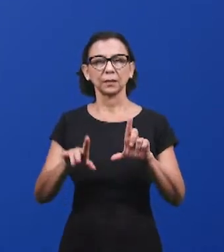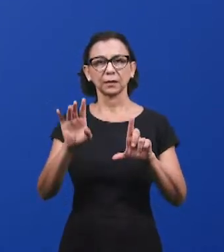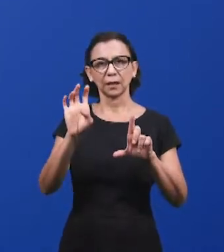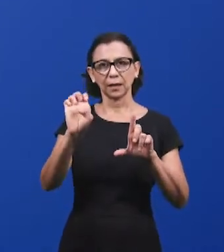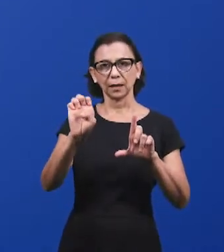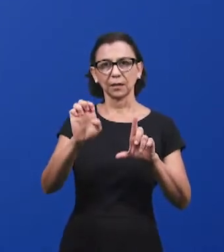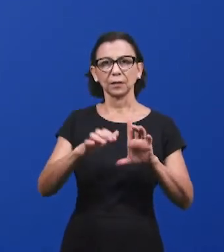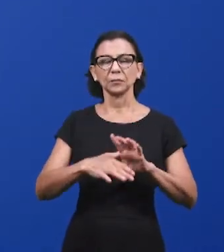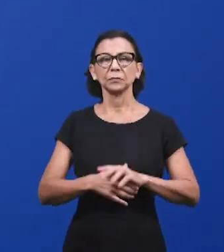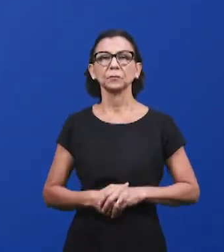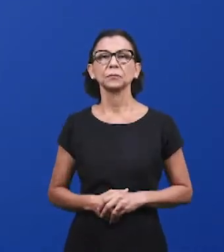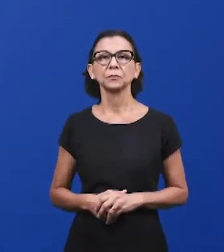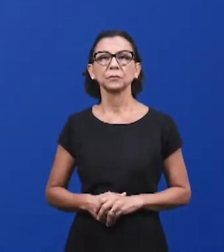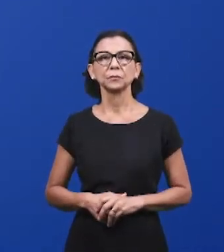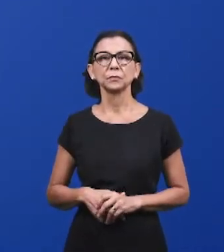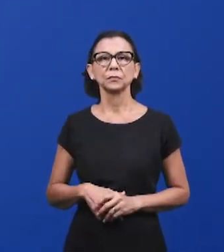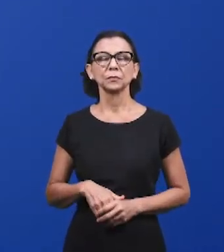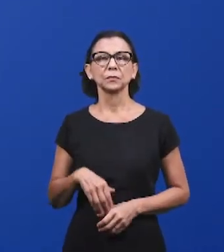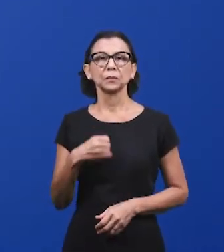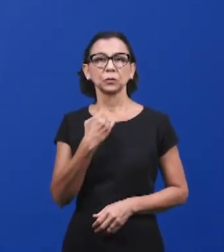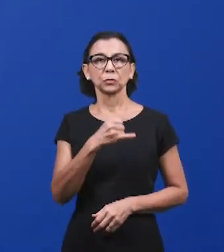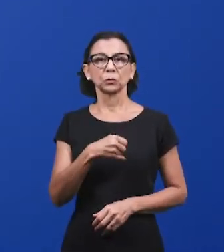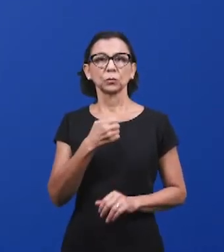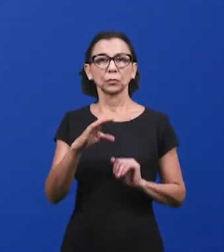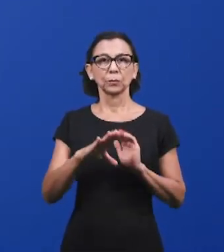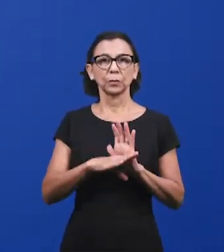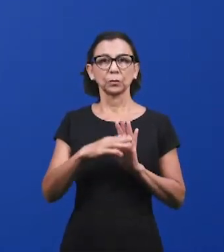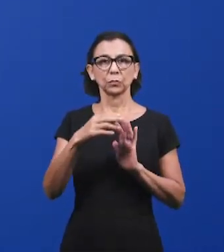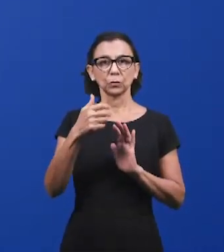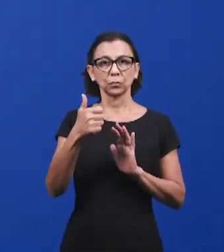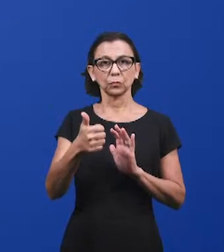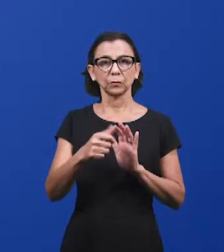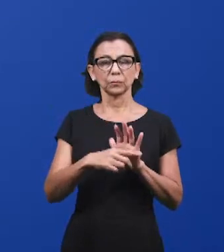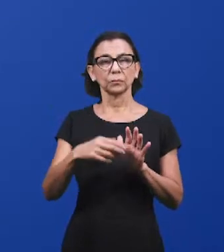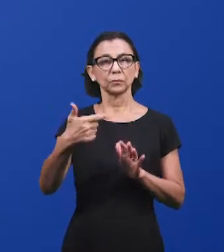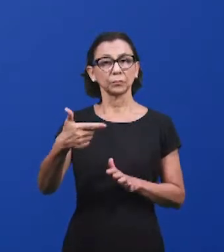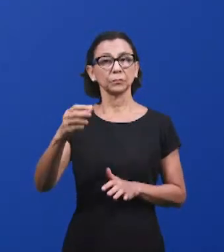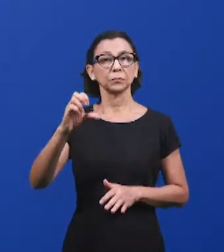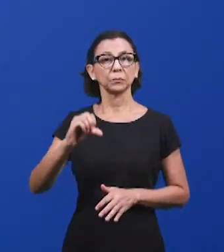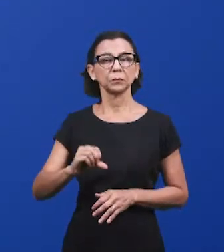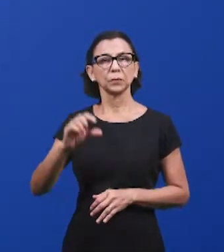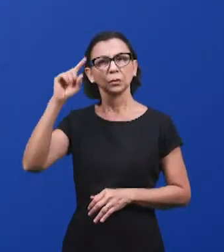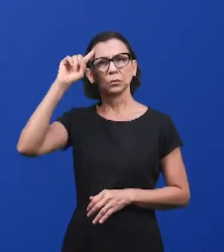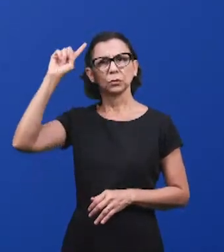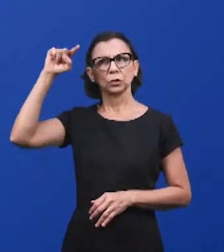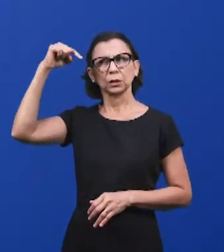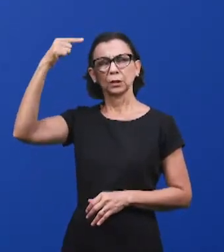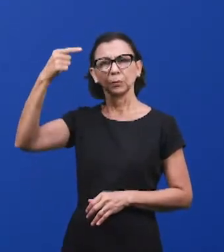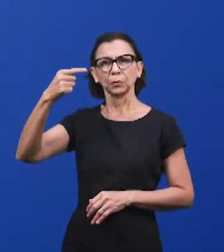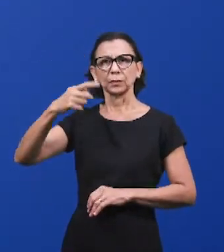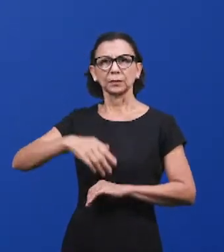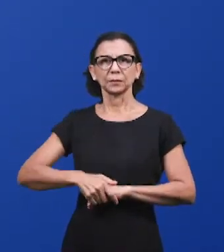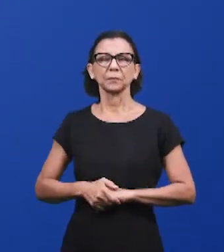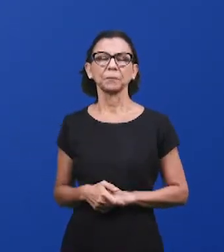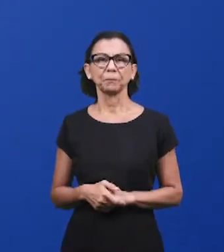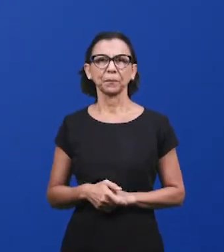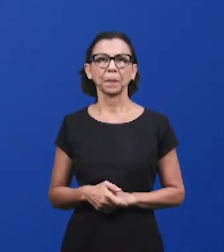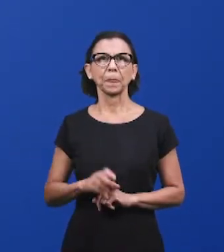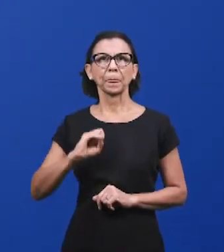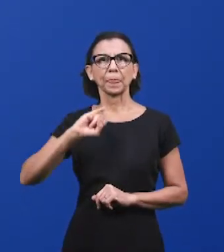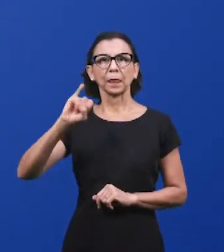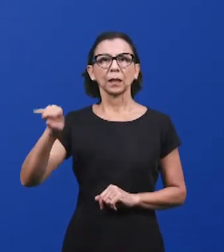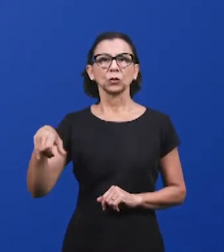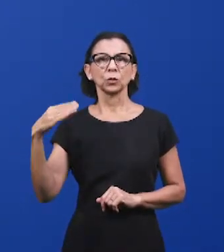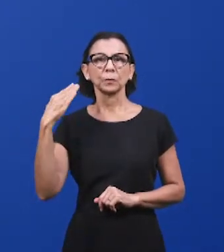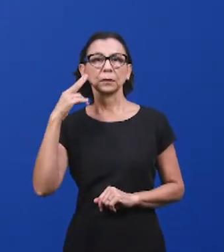Agora eu vou ler aqui em João 1, versículo 29. No dia seguinte, João viu a Jesus,